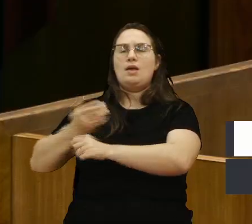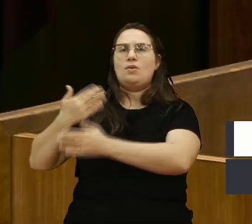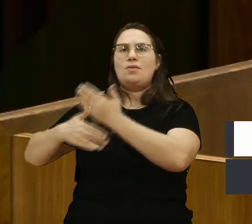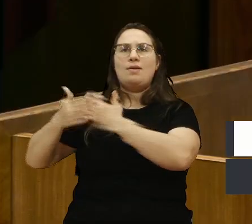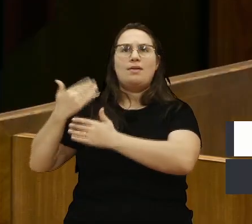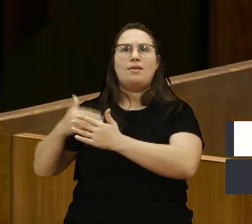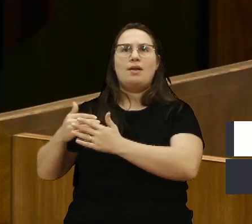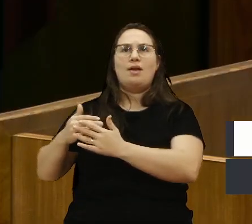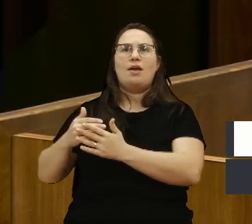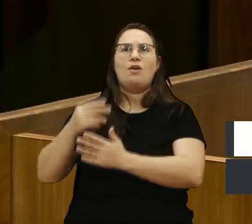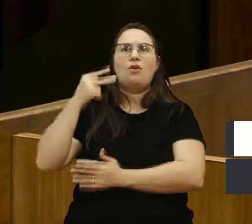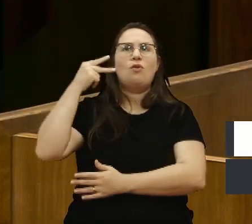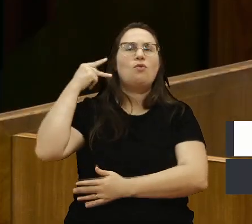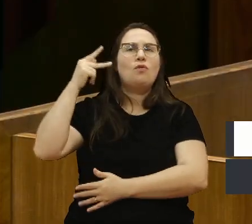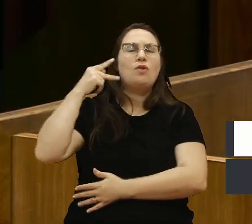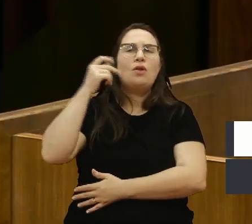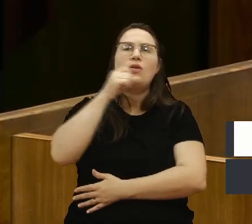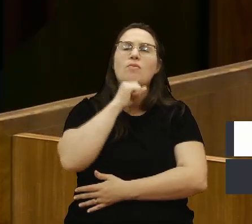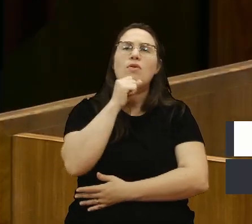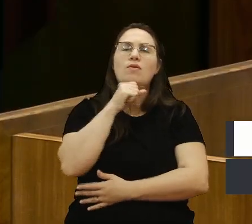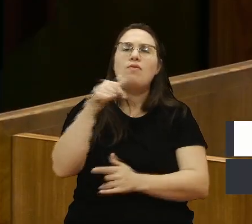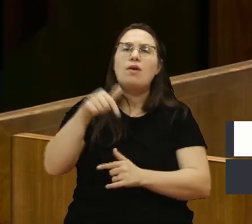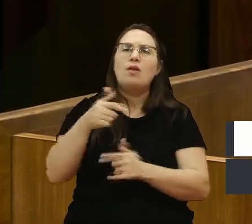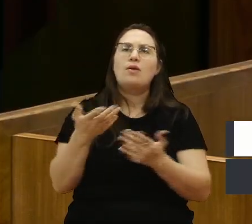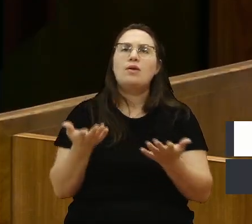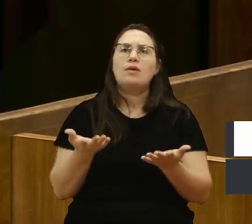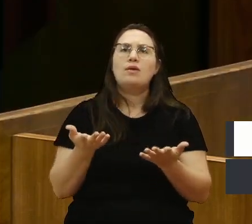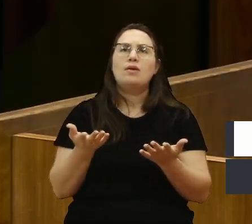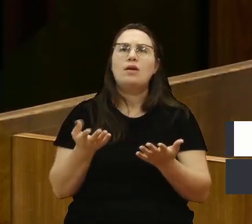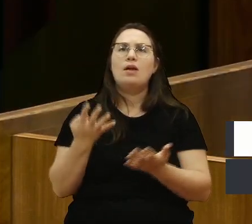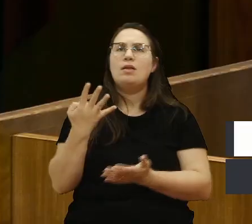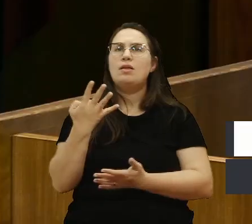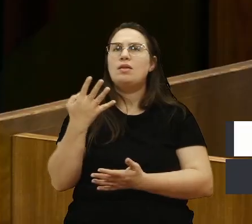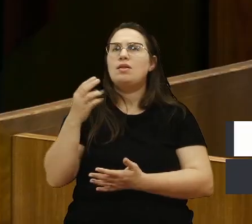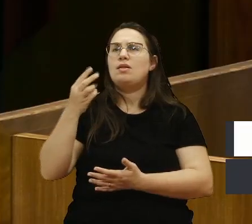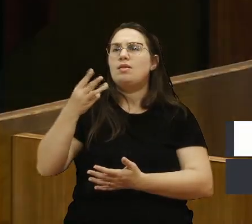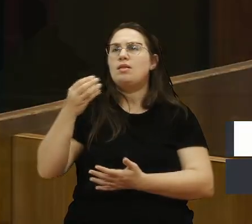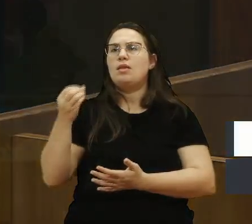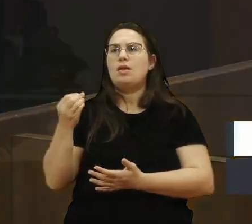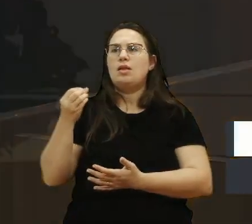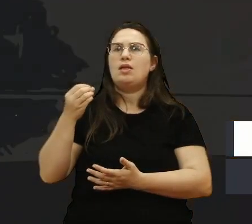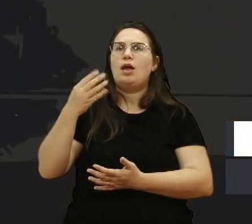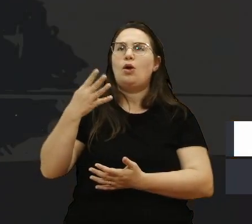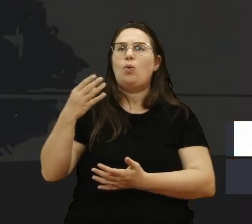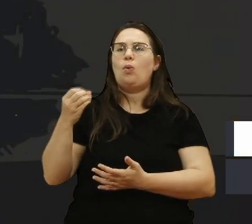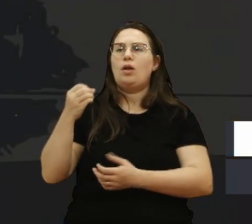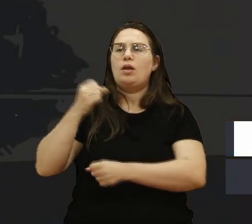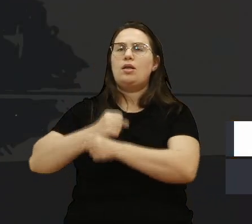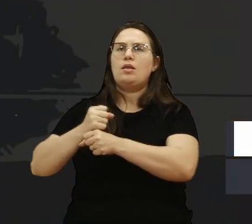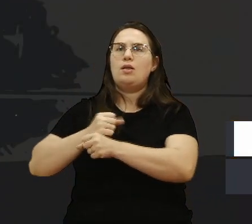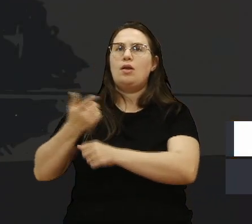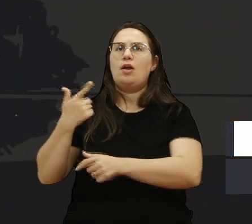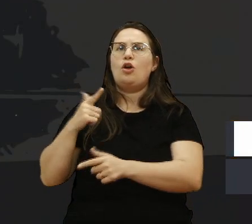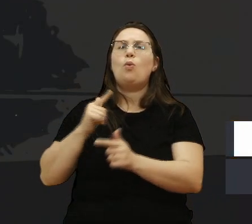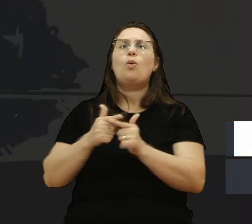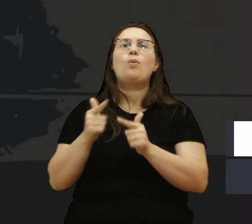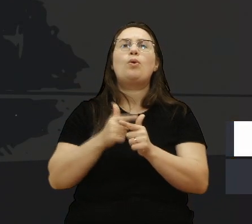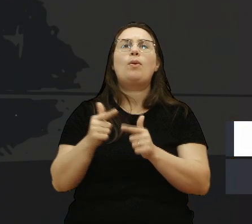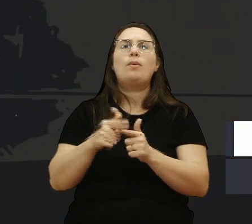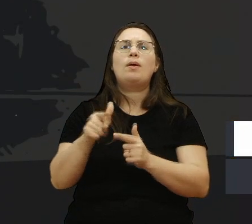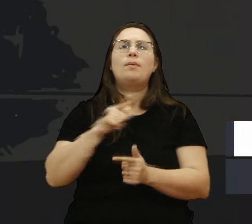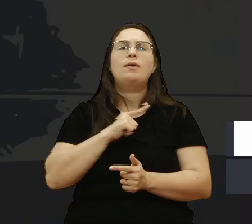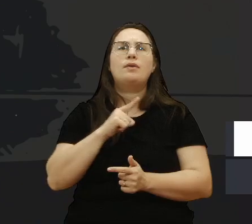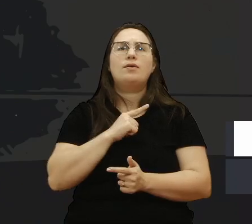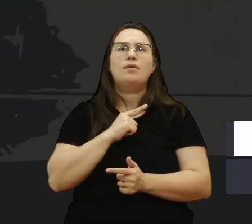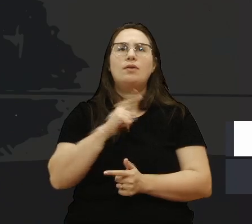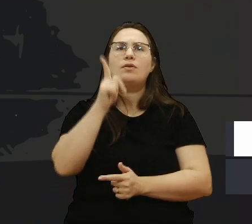vereadores mais velhos aqui, eu vou fazer uma pergunta. Há 30, 40 anos atrás, qual eram os problemas que nós tínhamos?